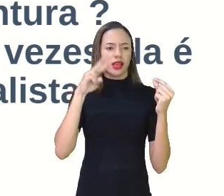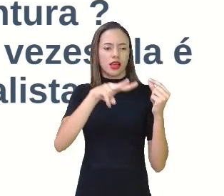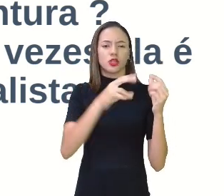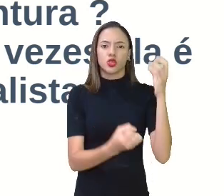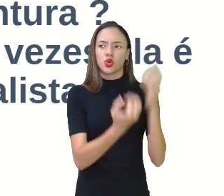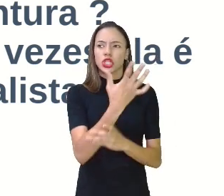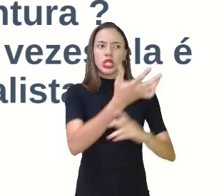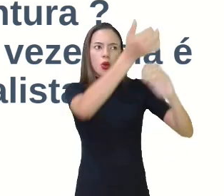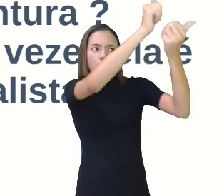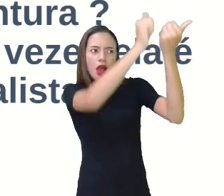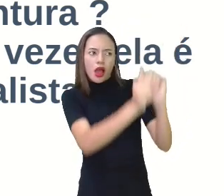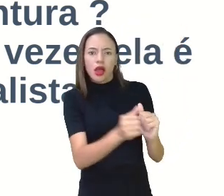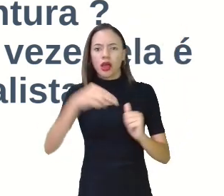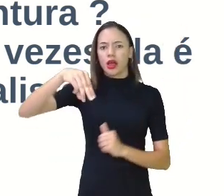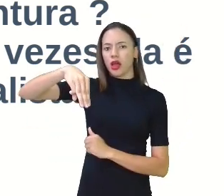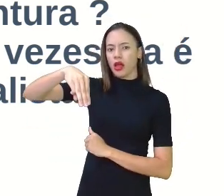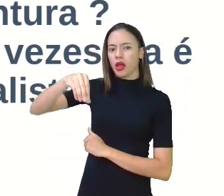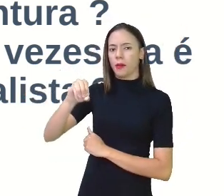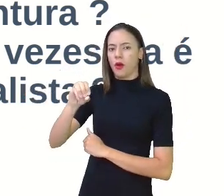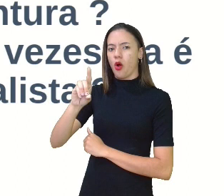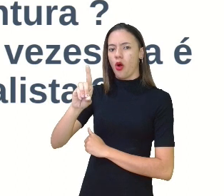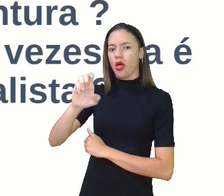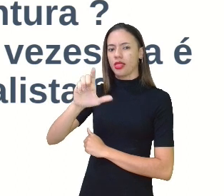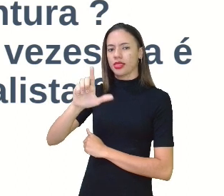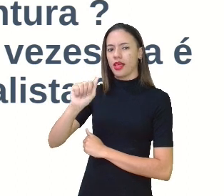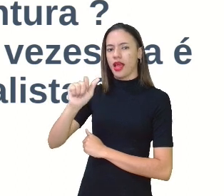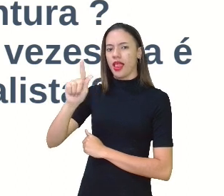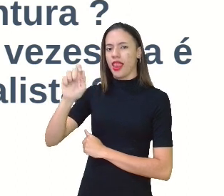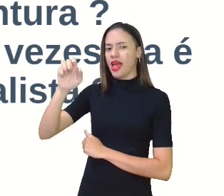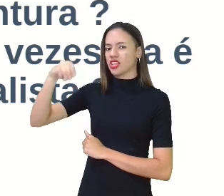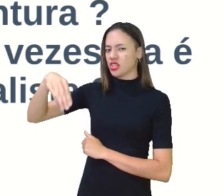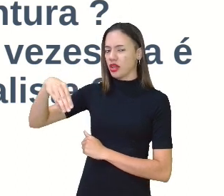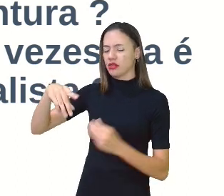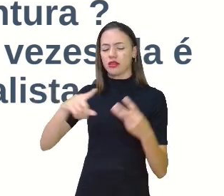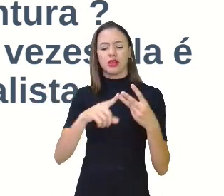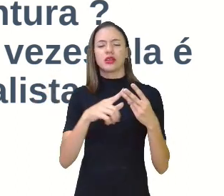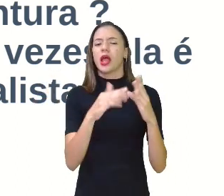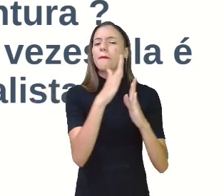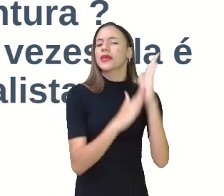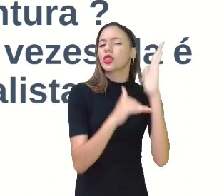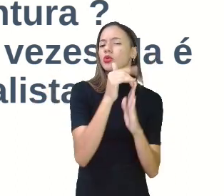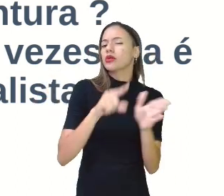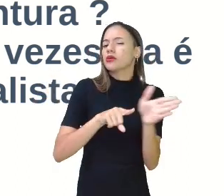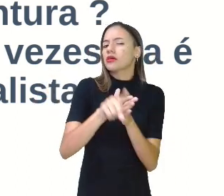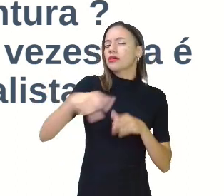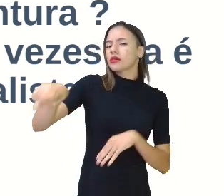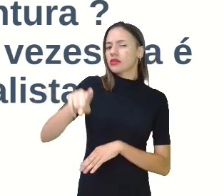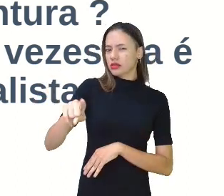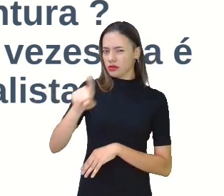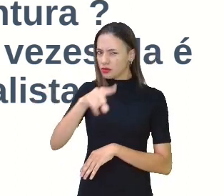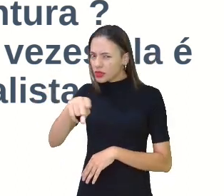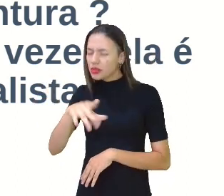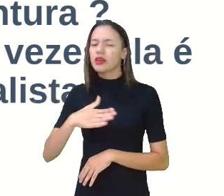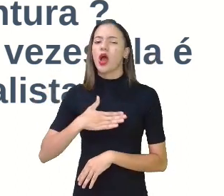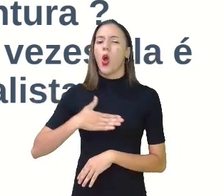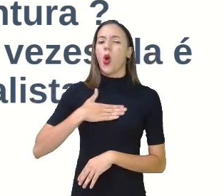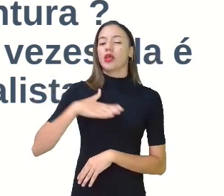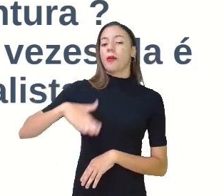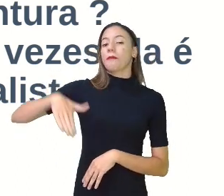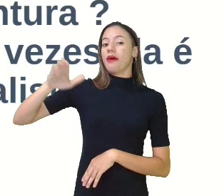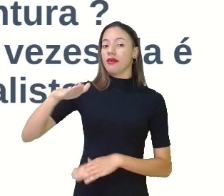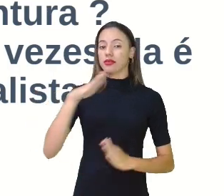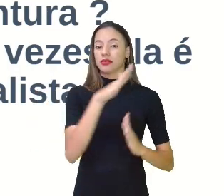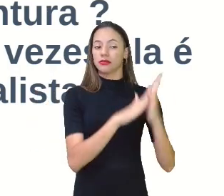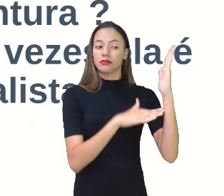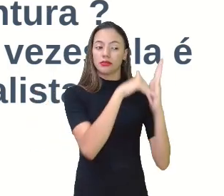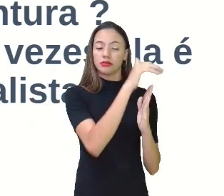Foi nesse espaço lá? E a pintura? Uma pergunta para vocês. Vocês gostam mais de uma pintura